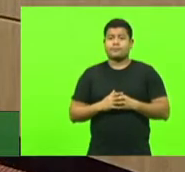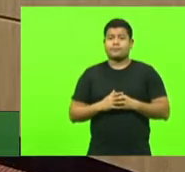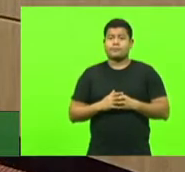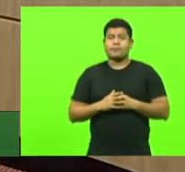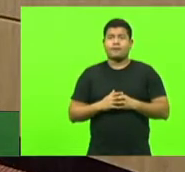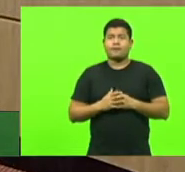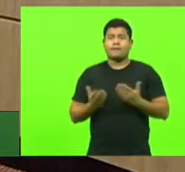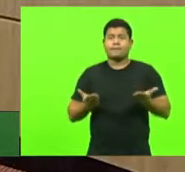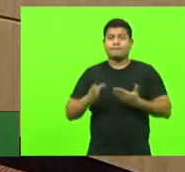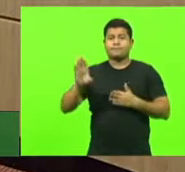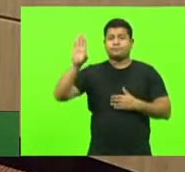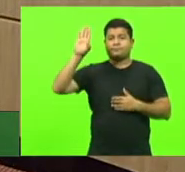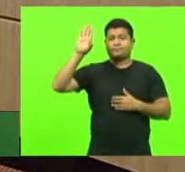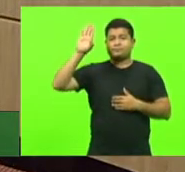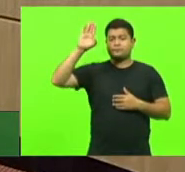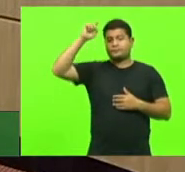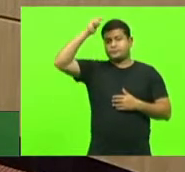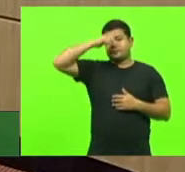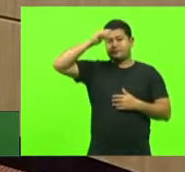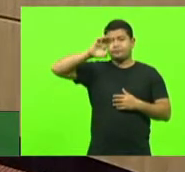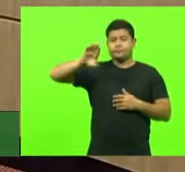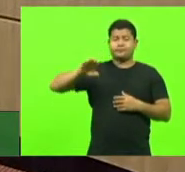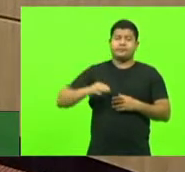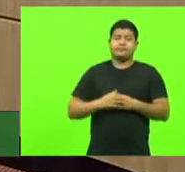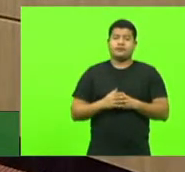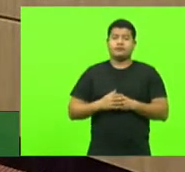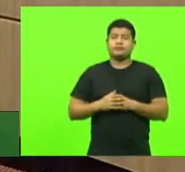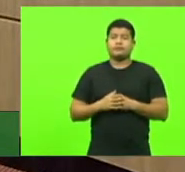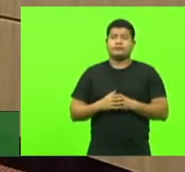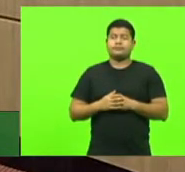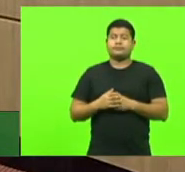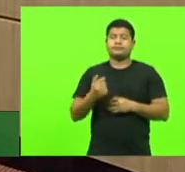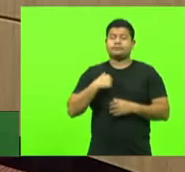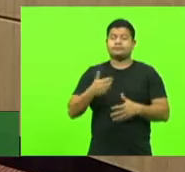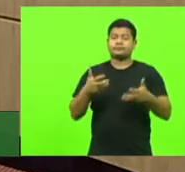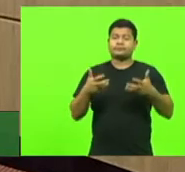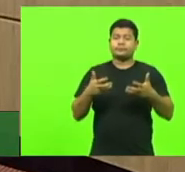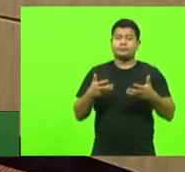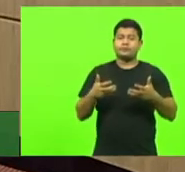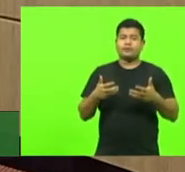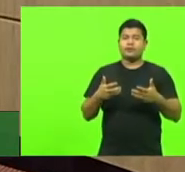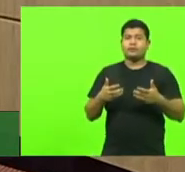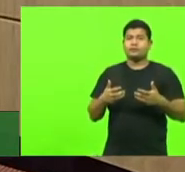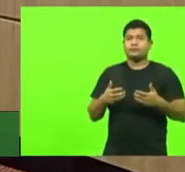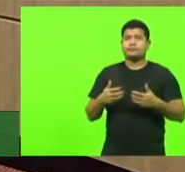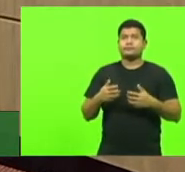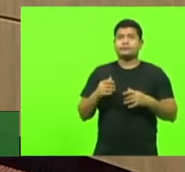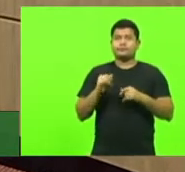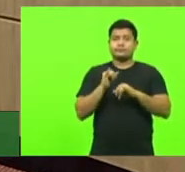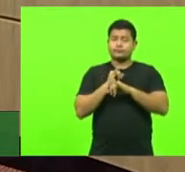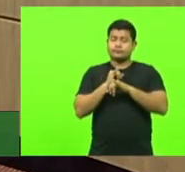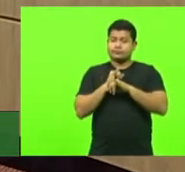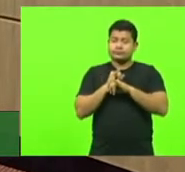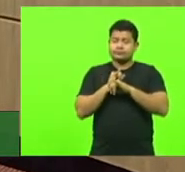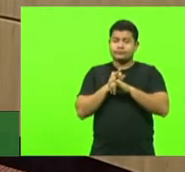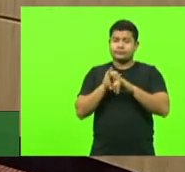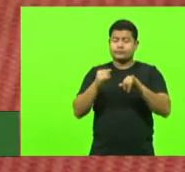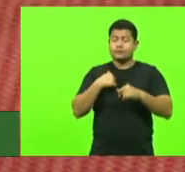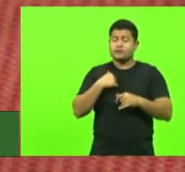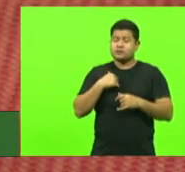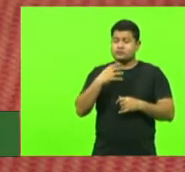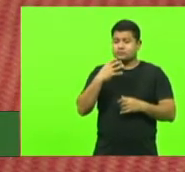Pela ordem, senhor presidente. Pela ordem, deputado Maurício Kudilark. Eu quero falar da recíproca aí, da minha